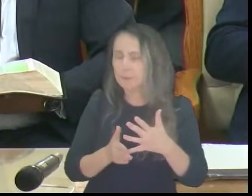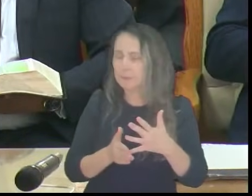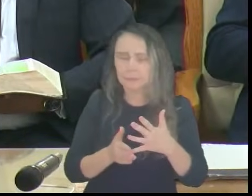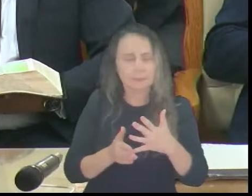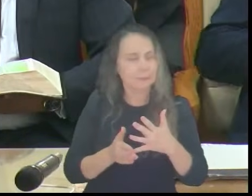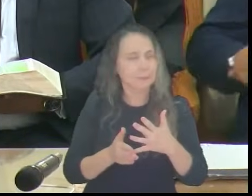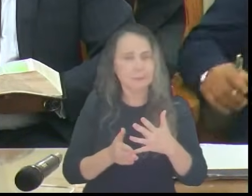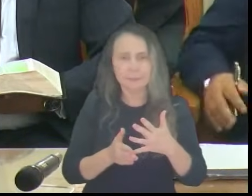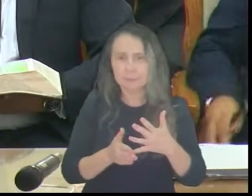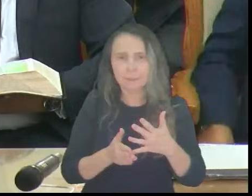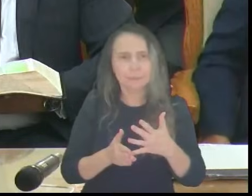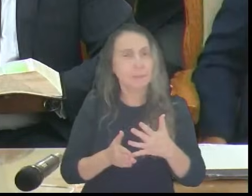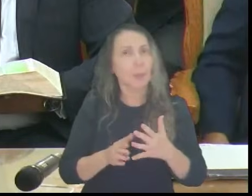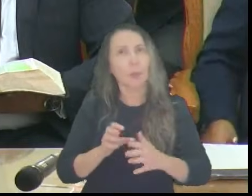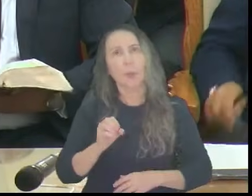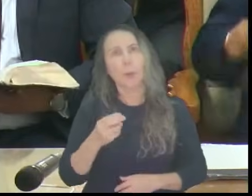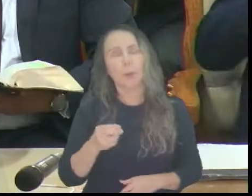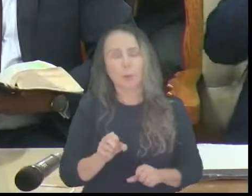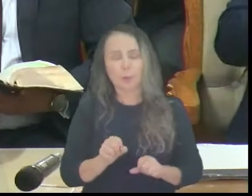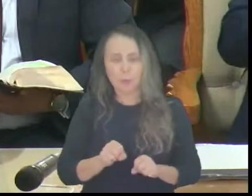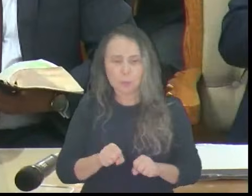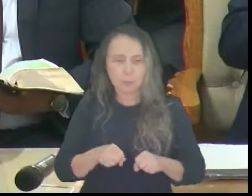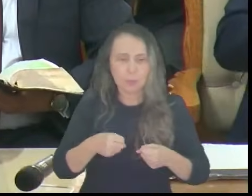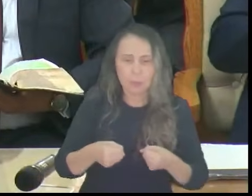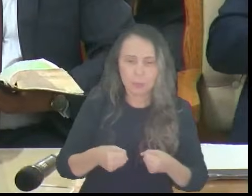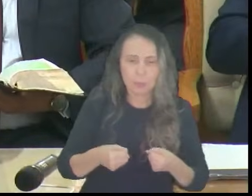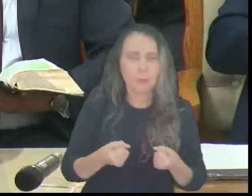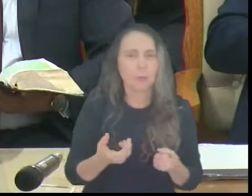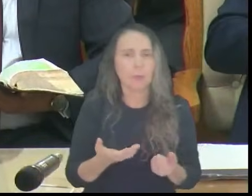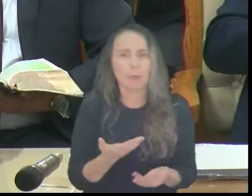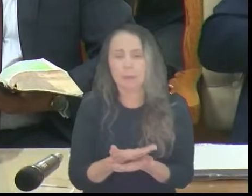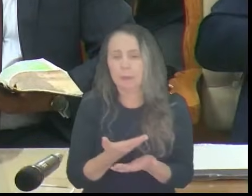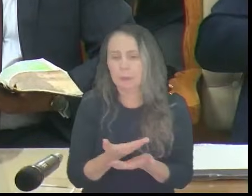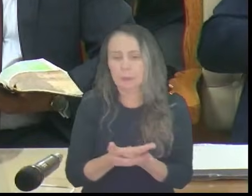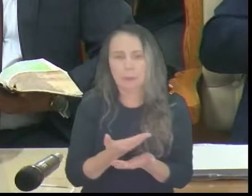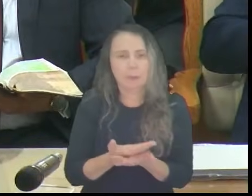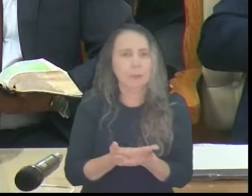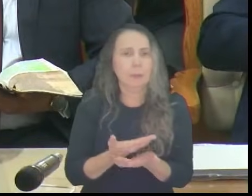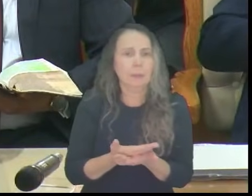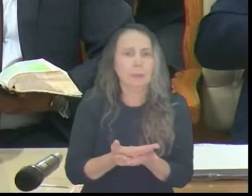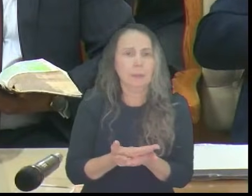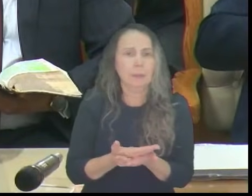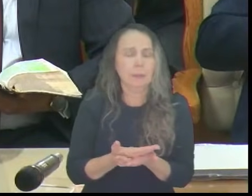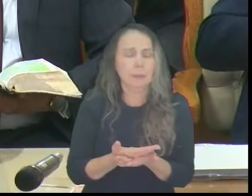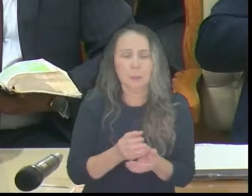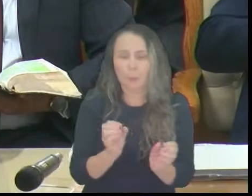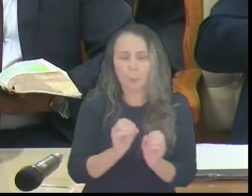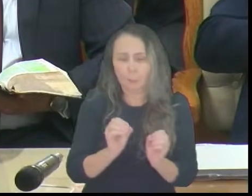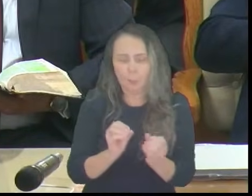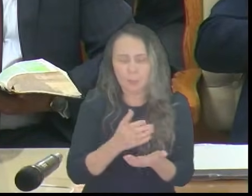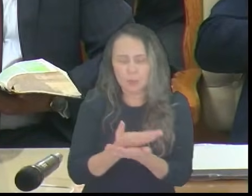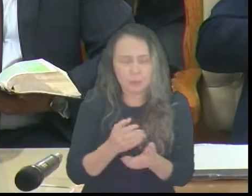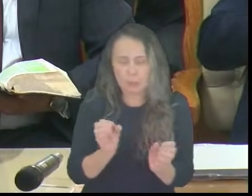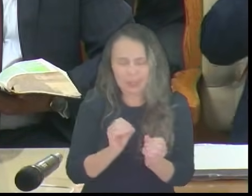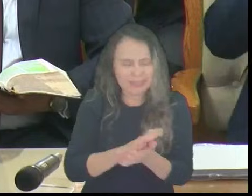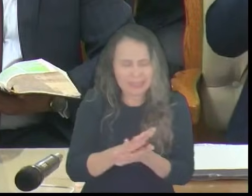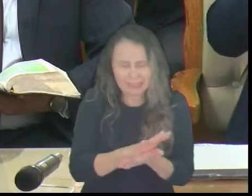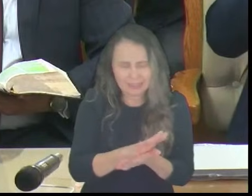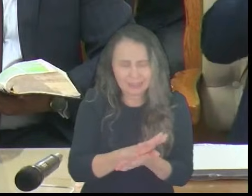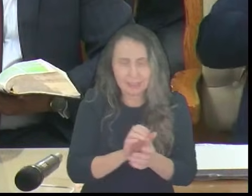Nem está fazendo uma apologia à ignorância. Não estamos fazendo uma apologia à ignorância.